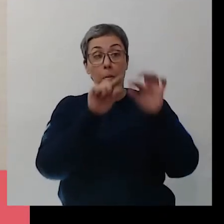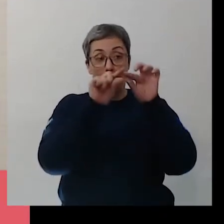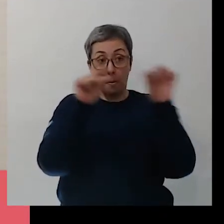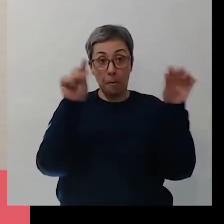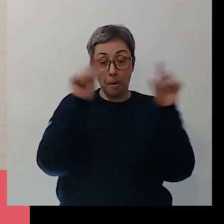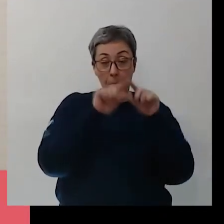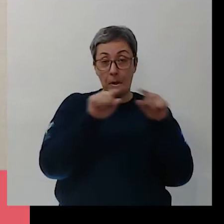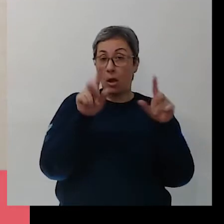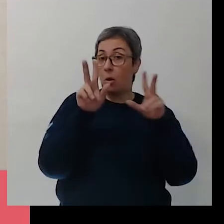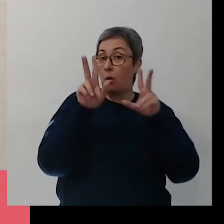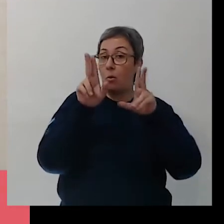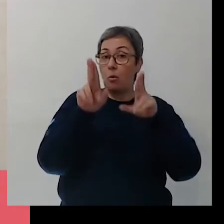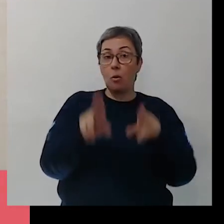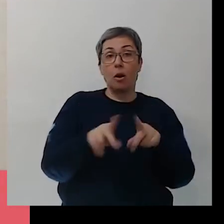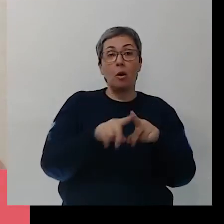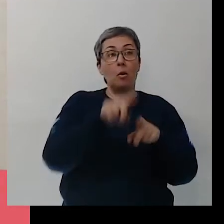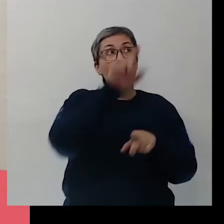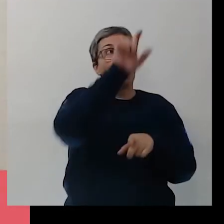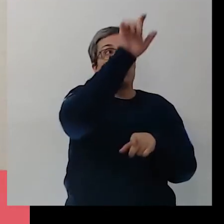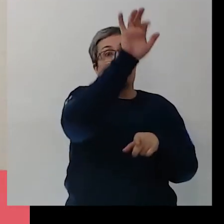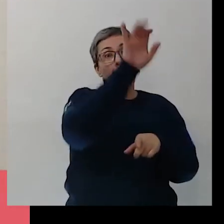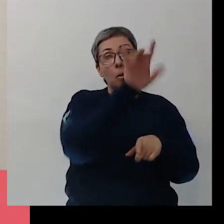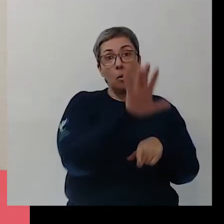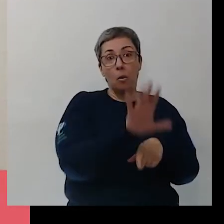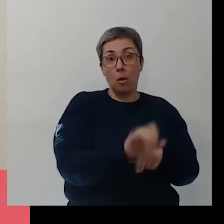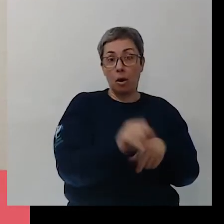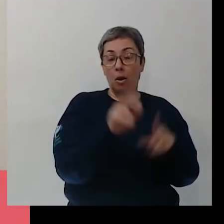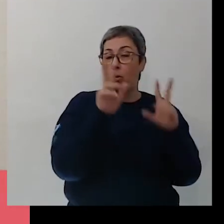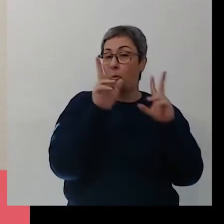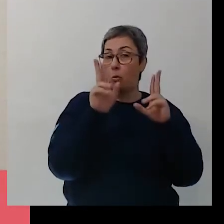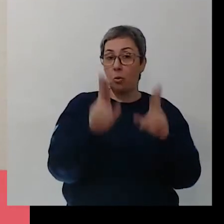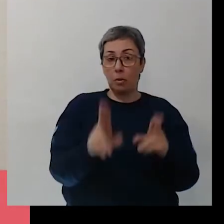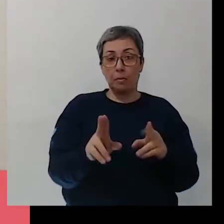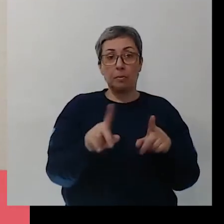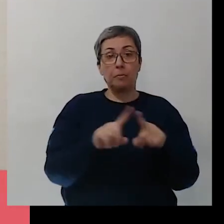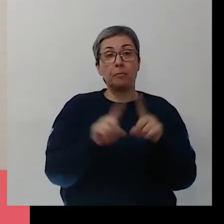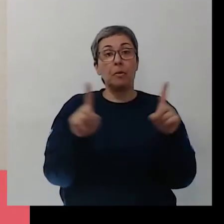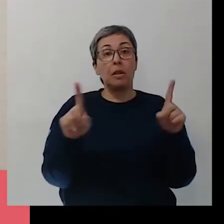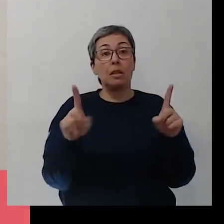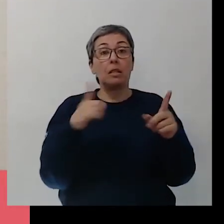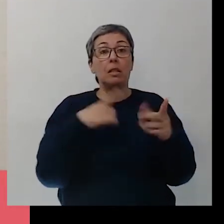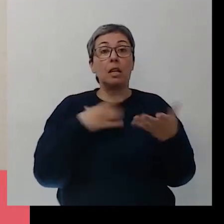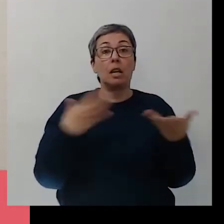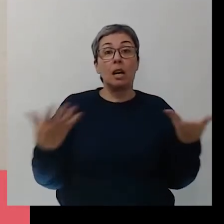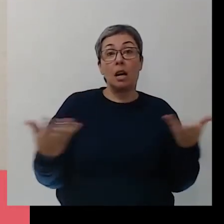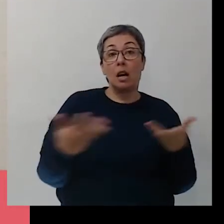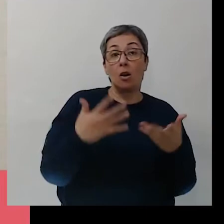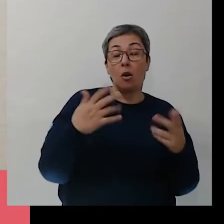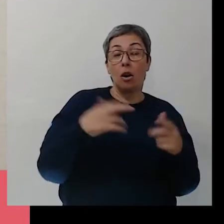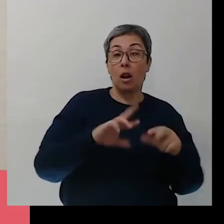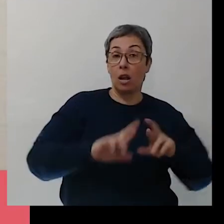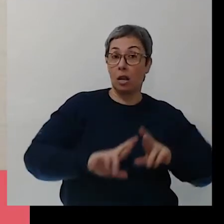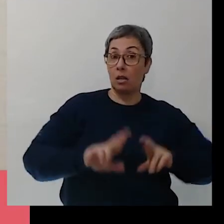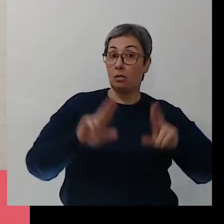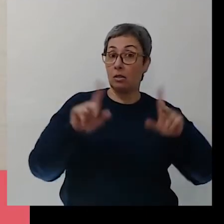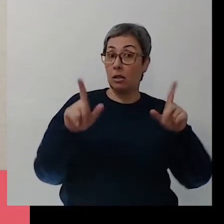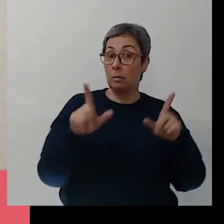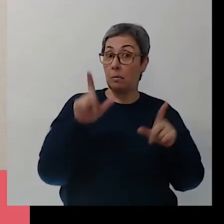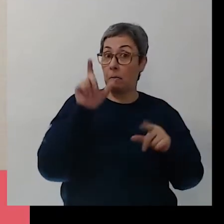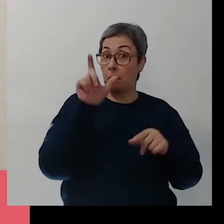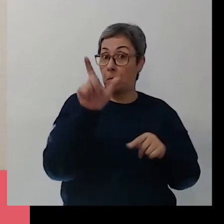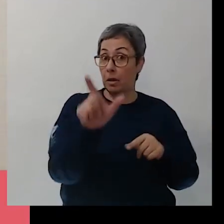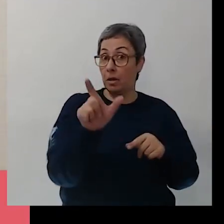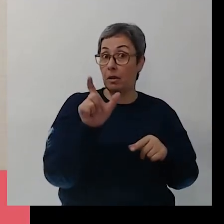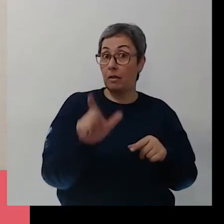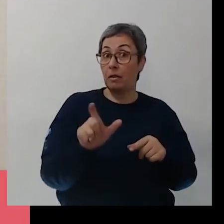Então, é a mesma coisa do acróstico que acabamos de formar. Só que agora, em vez de